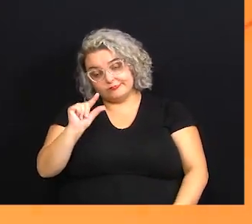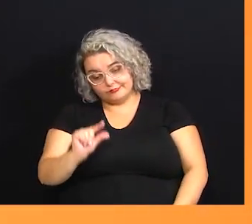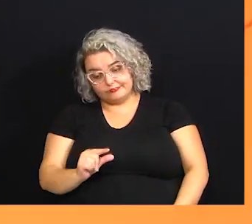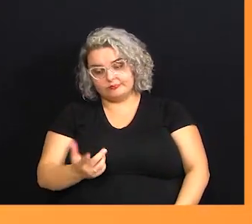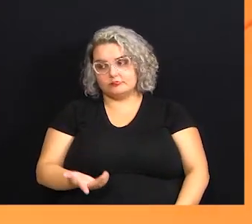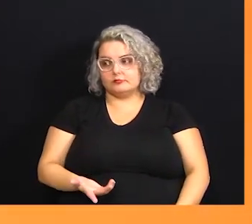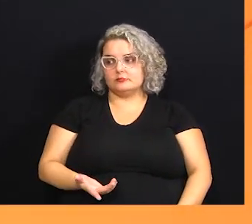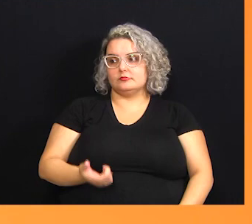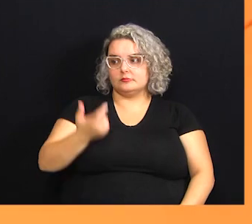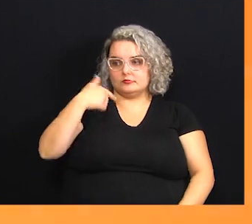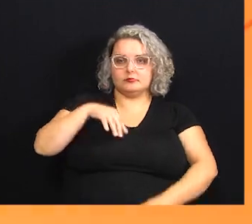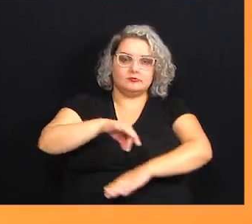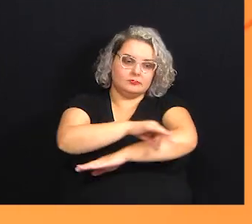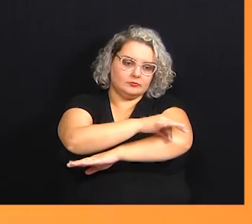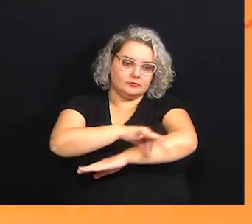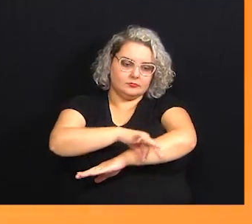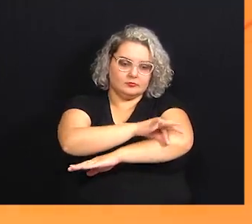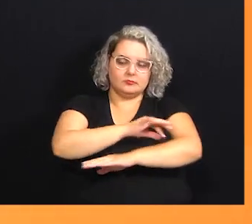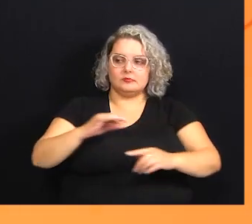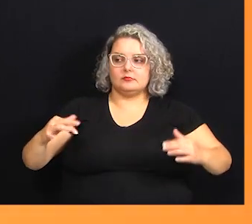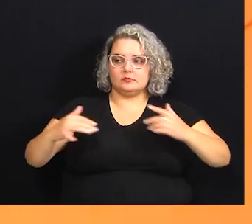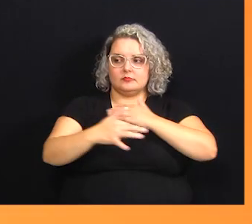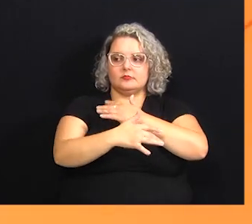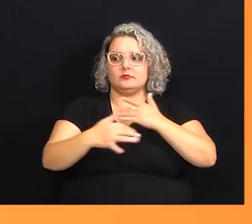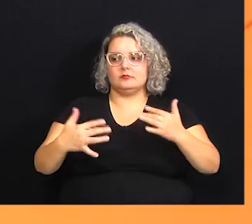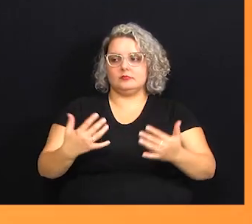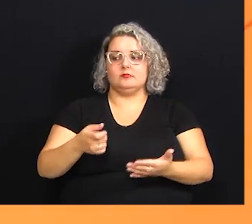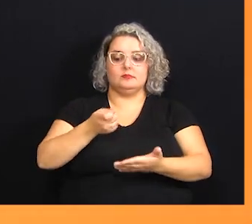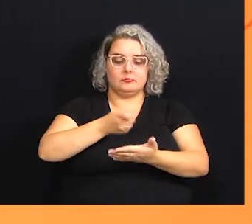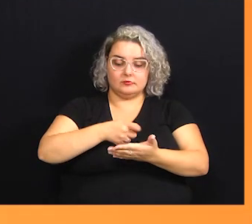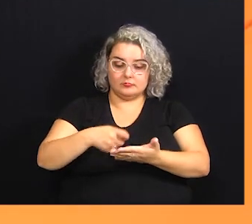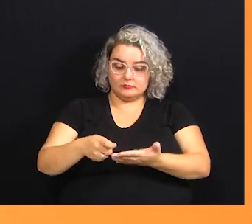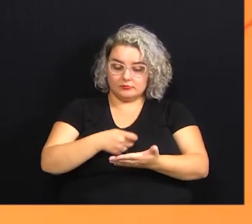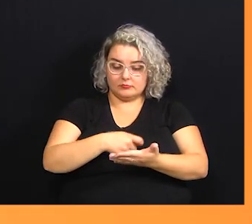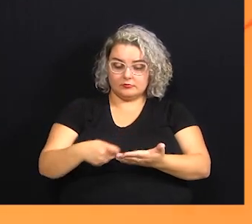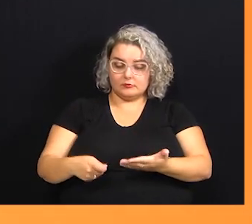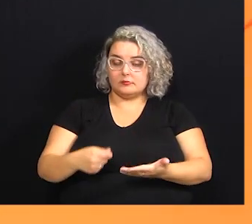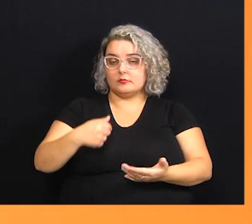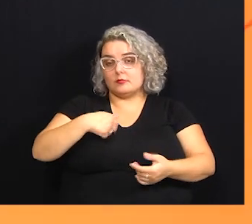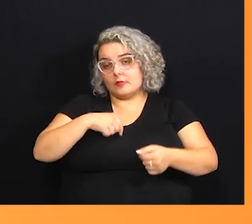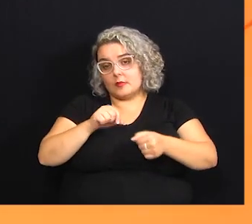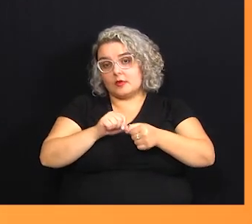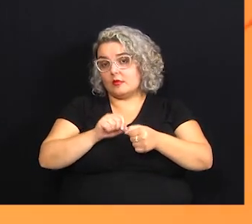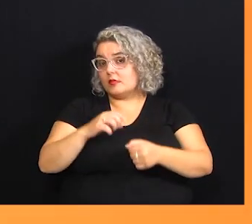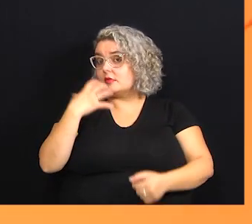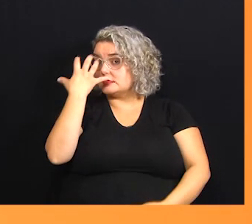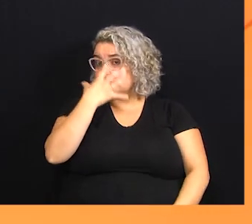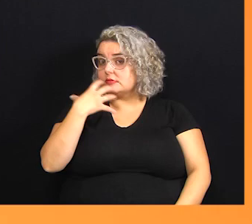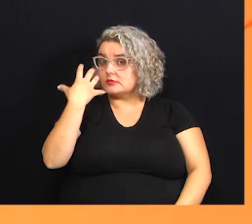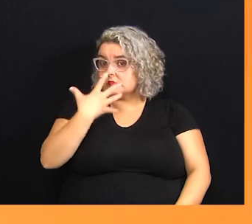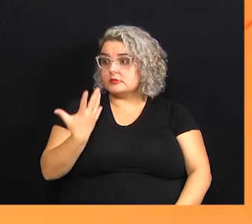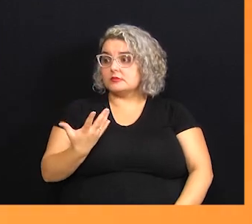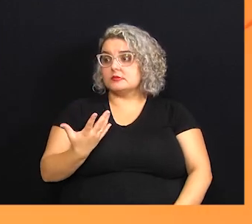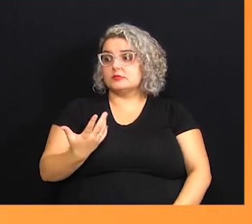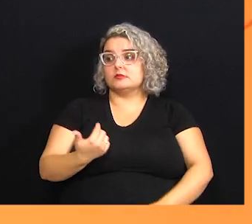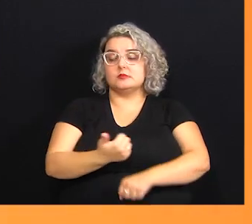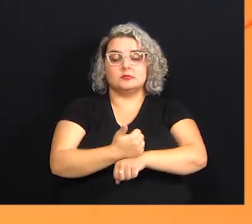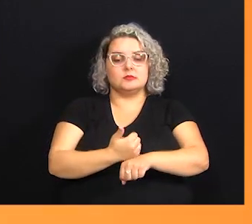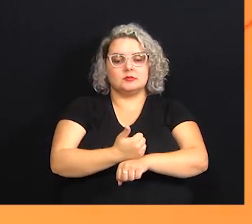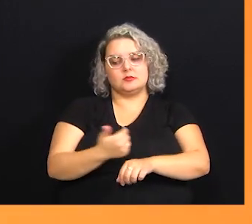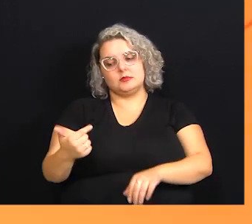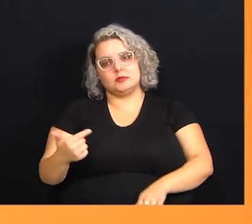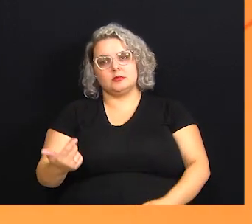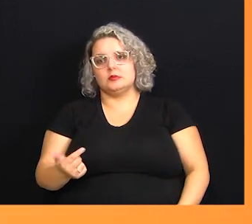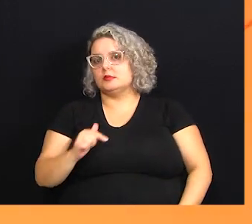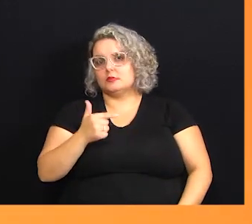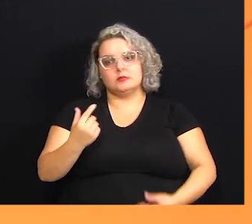exemplo, eu sou arquiteta e urbanista. A escrita é uma coisa que eu faço por paixão e como carreira secundária, porque não daria